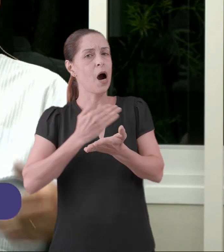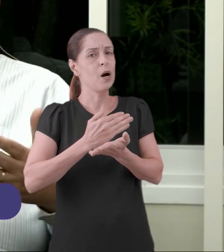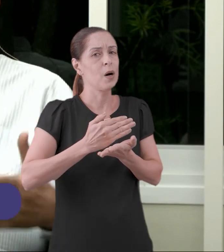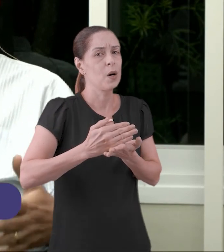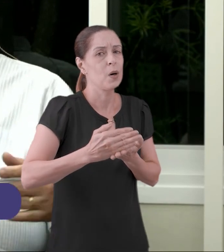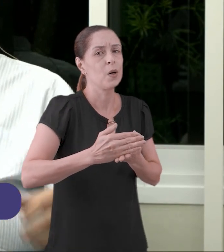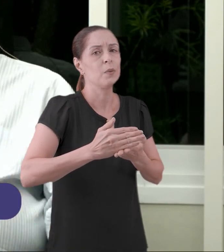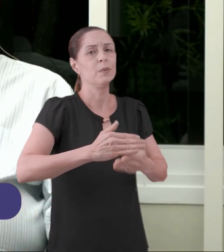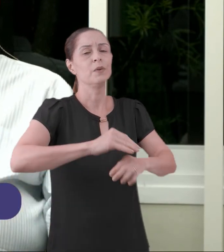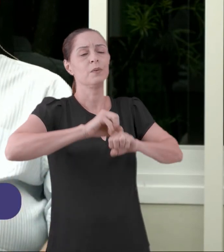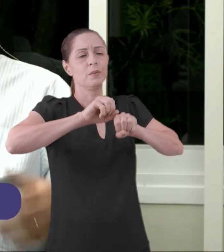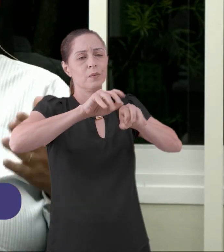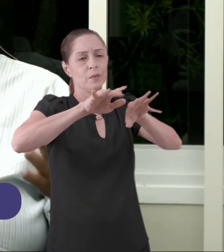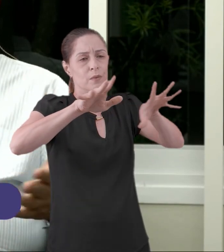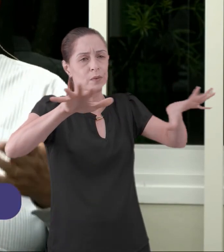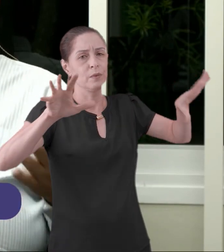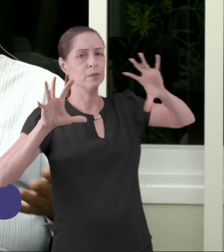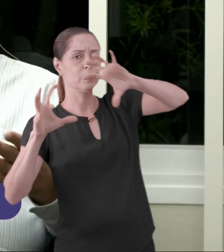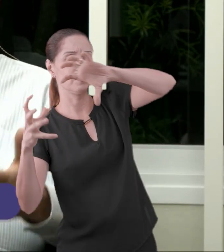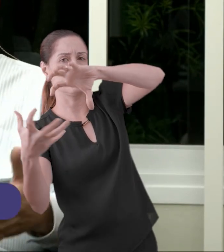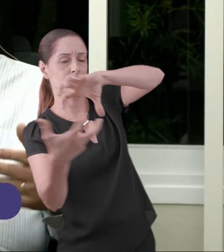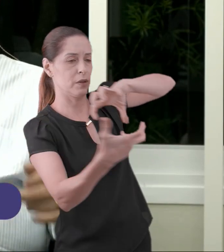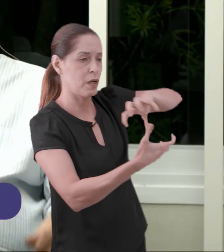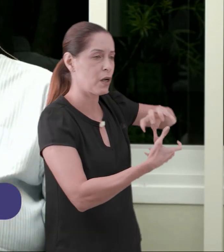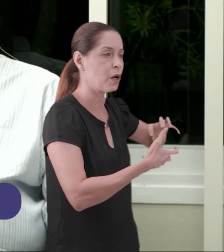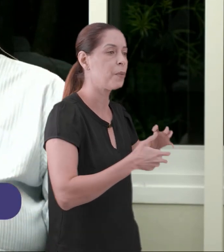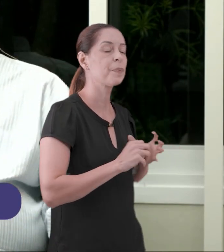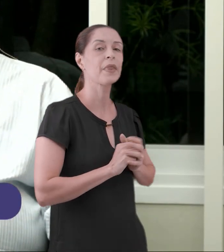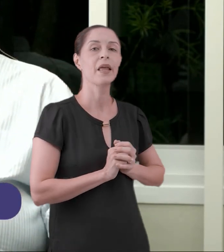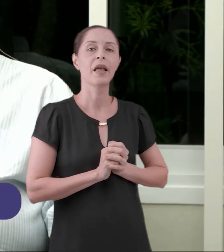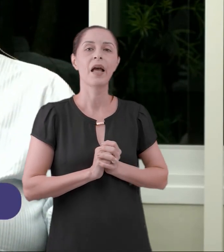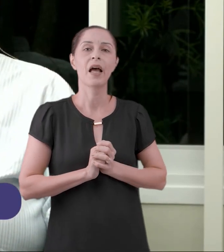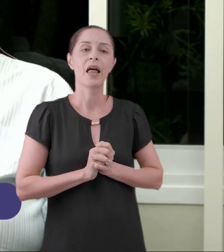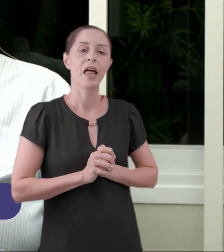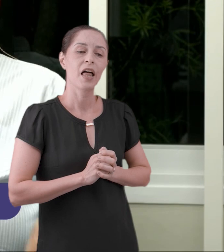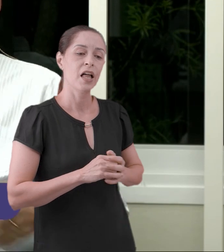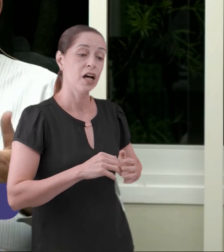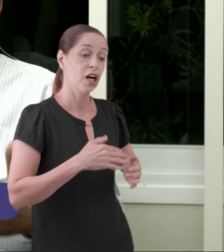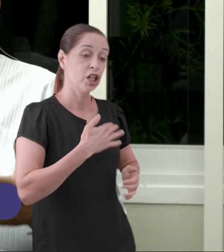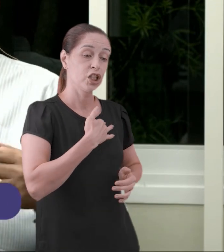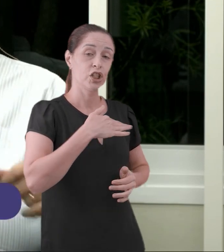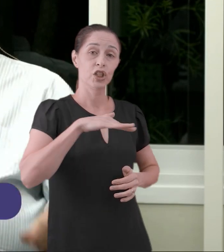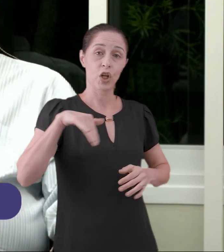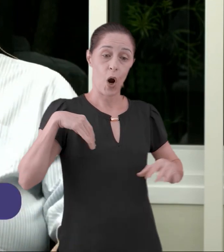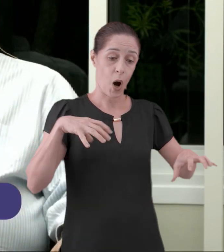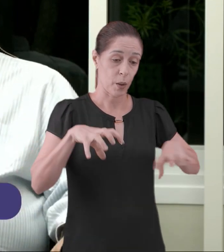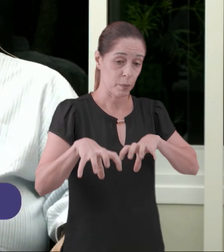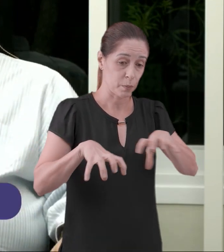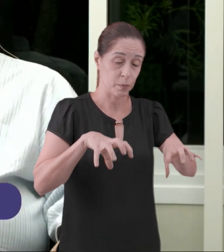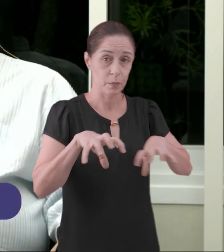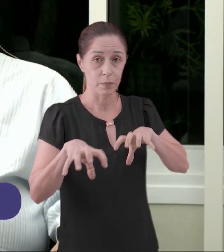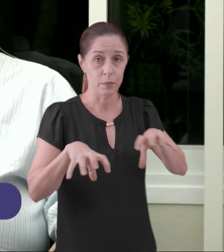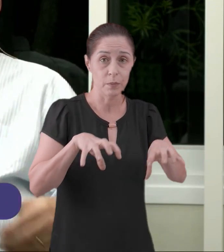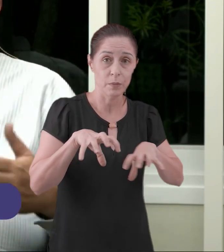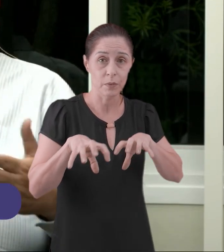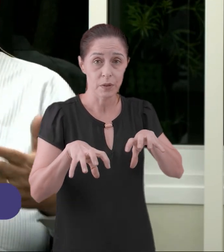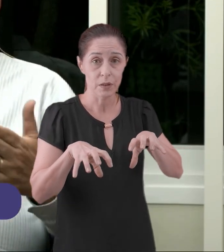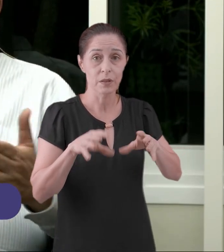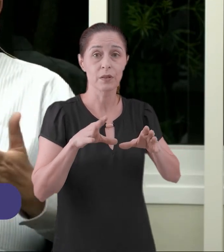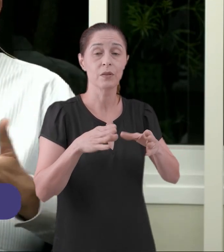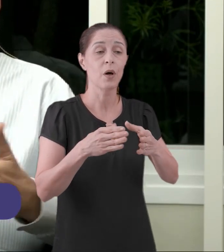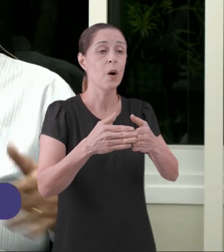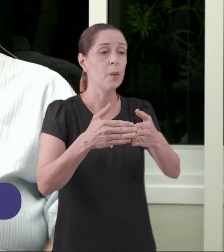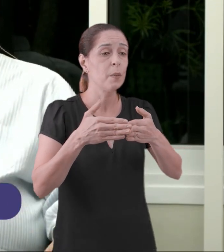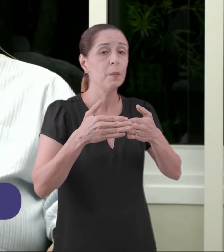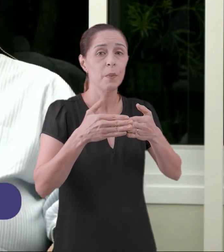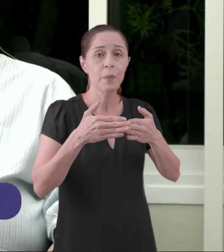de arrecadação de cestas básicas para atender as famílias necessitadas. E nós estamos chegando agora, quase o